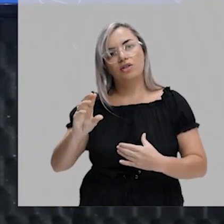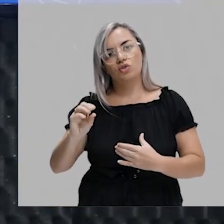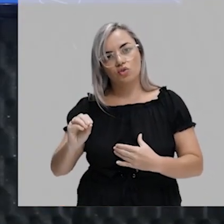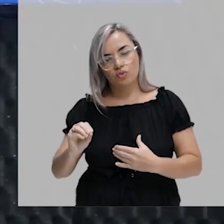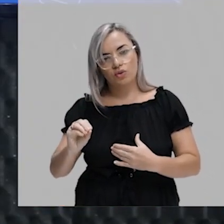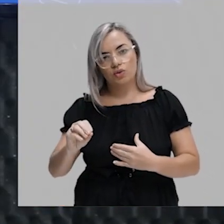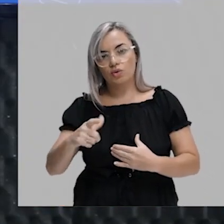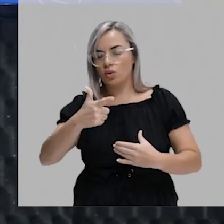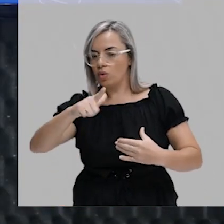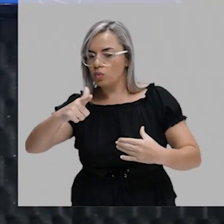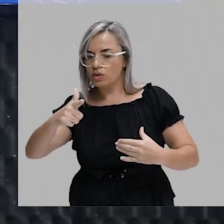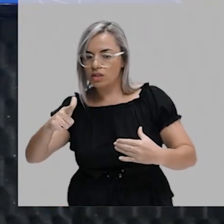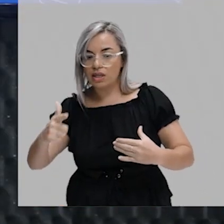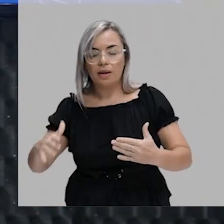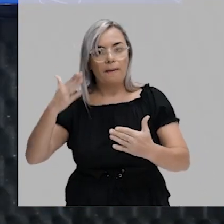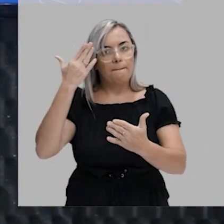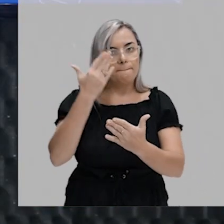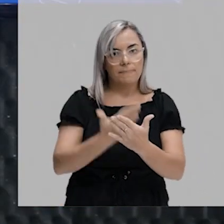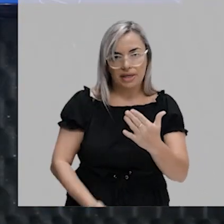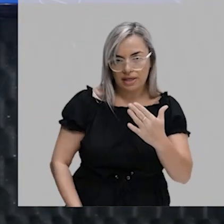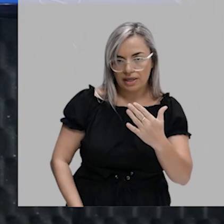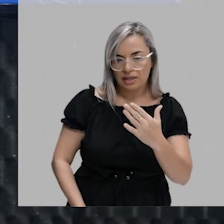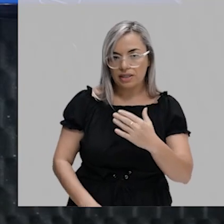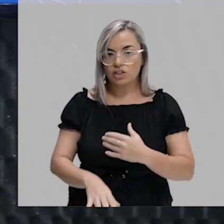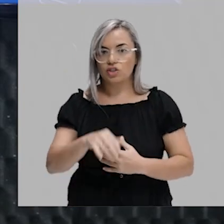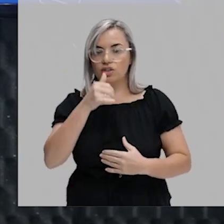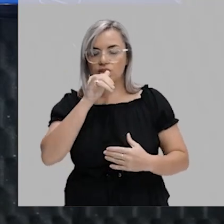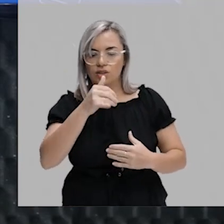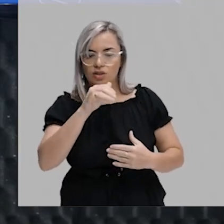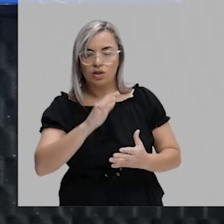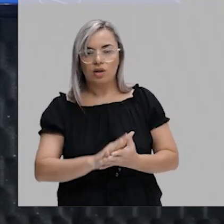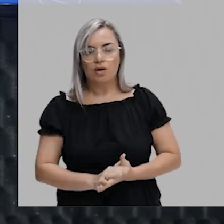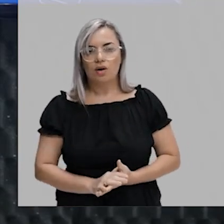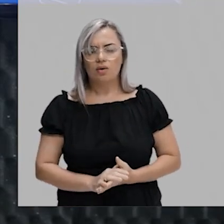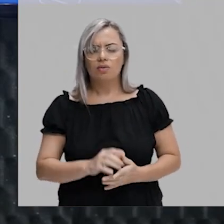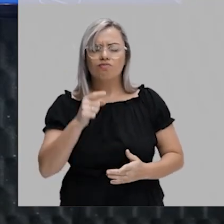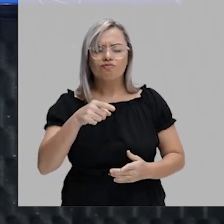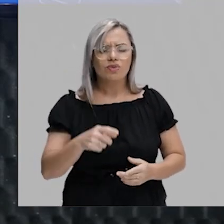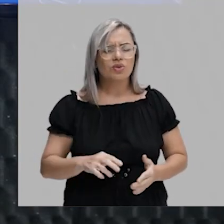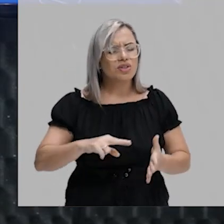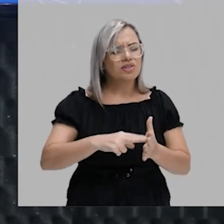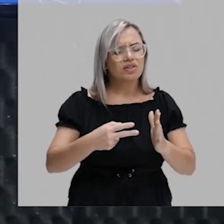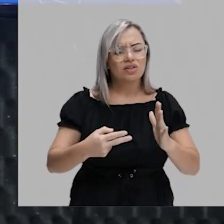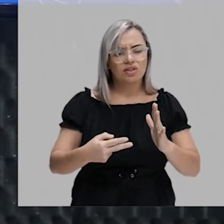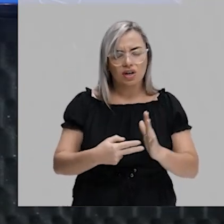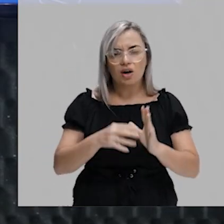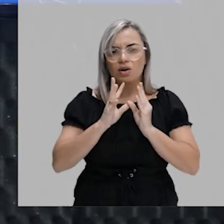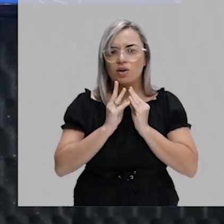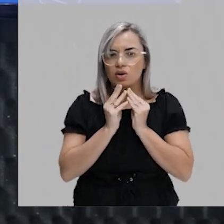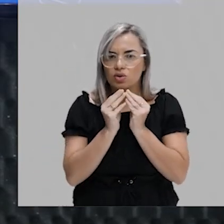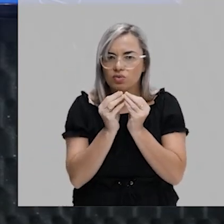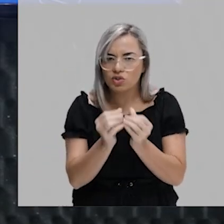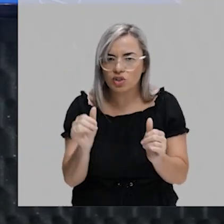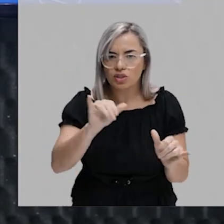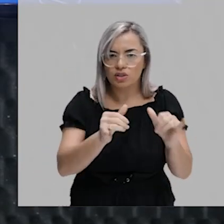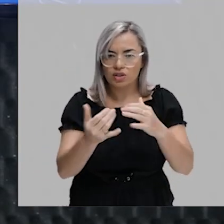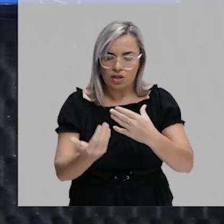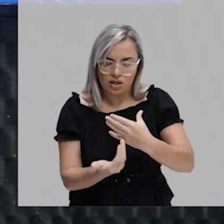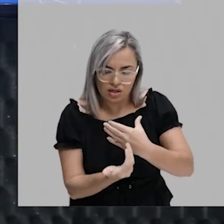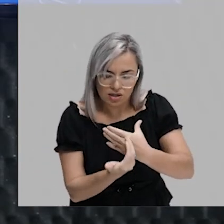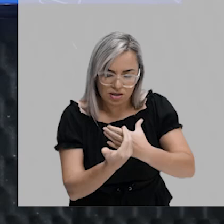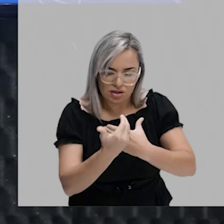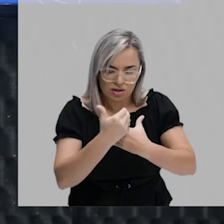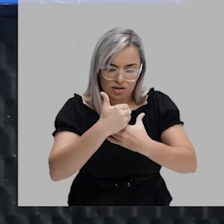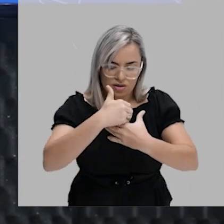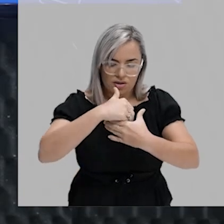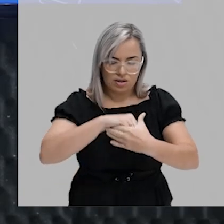ocorre gasto de energia. Ou seja, uma substância química vai atravessar por meio da membrana plasmática